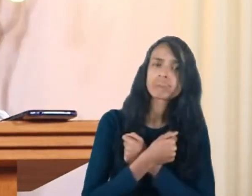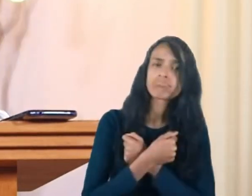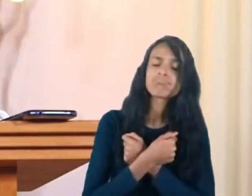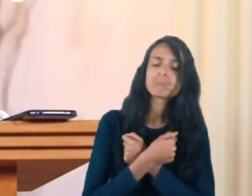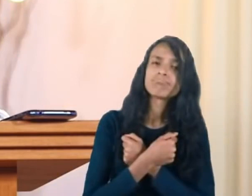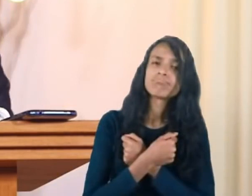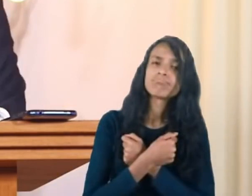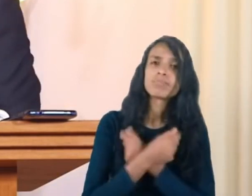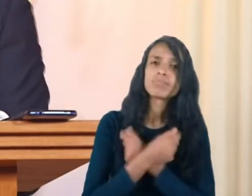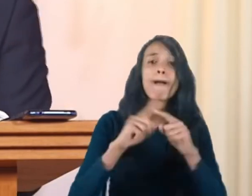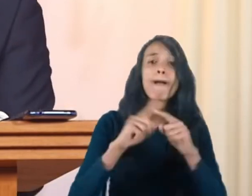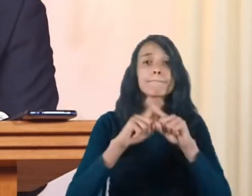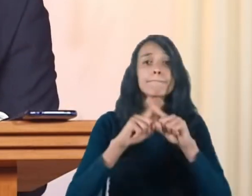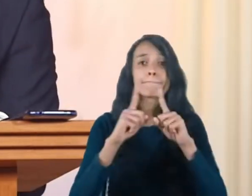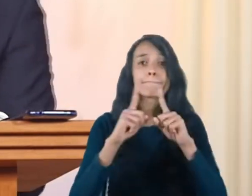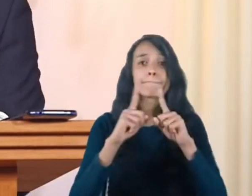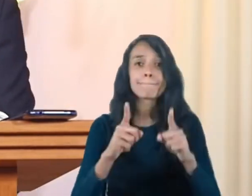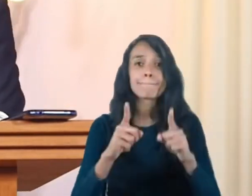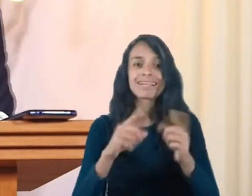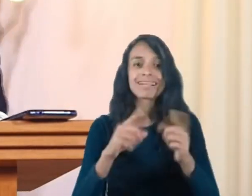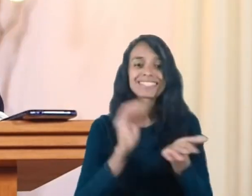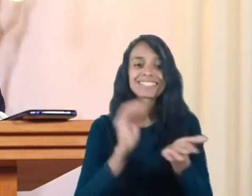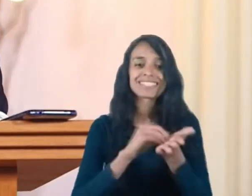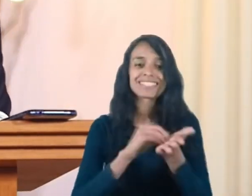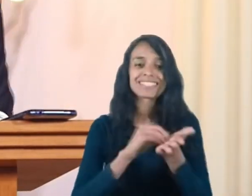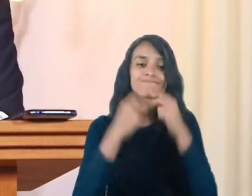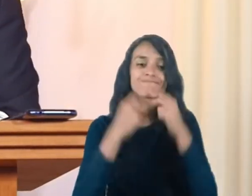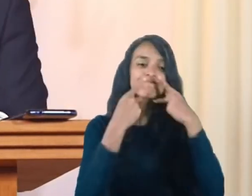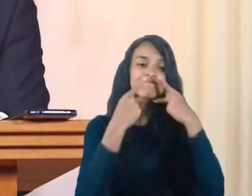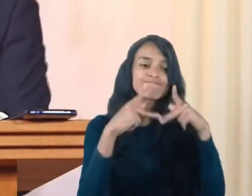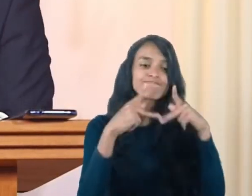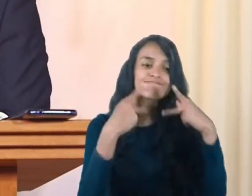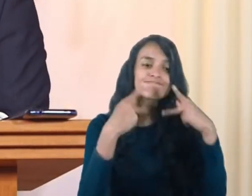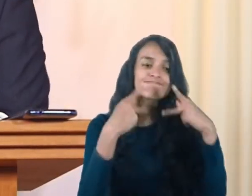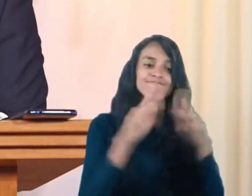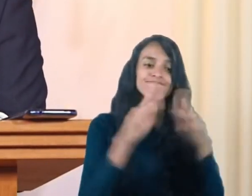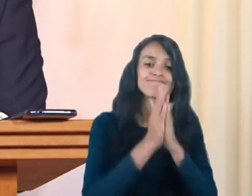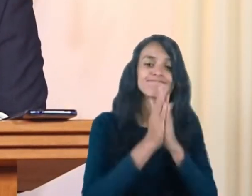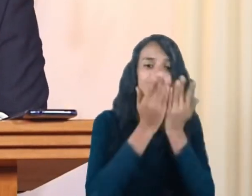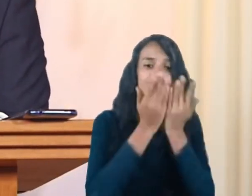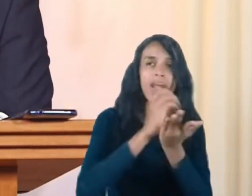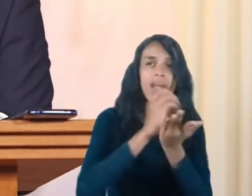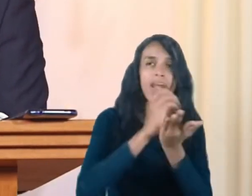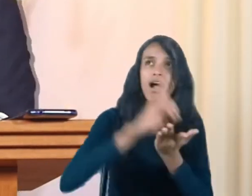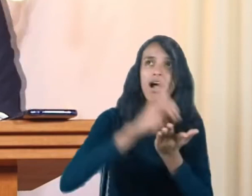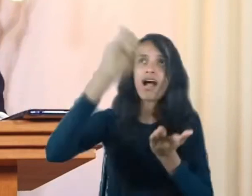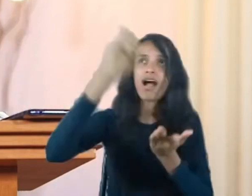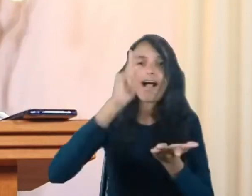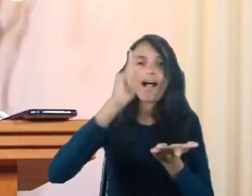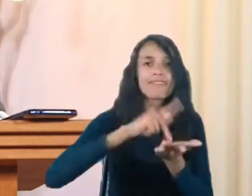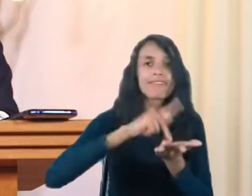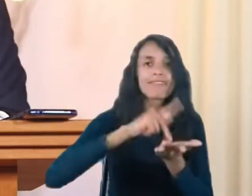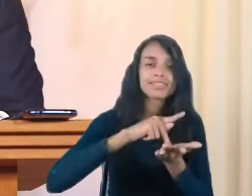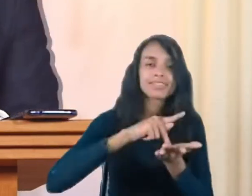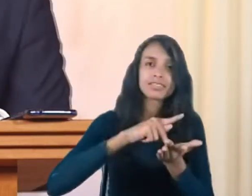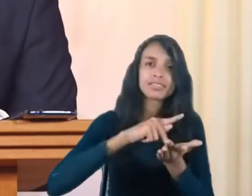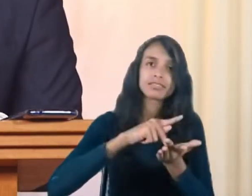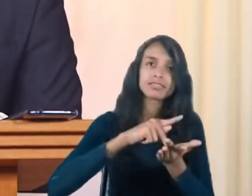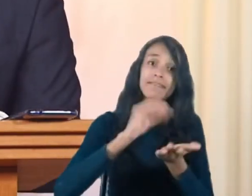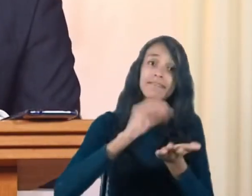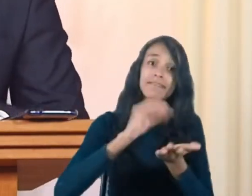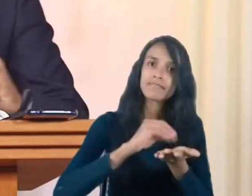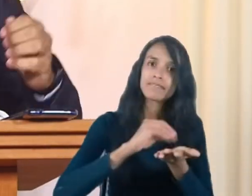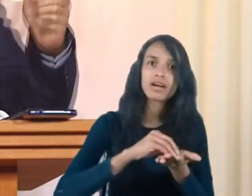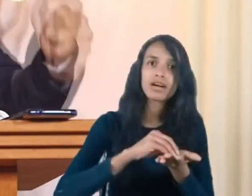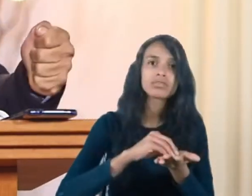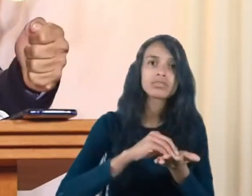não prega a palavra de Deus, se você não prega a verdade para esse jovem. Então nós aprendemos isso com o apóstolo